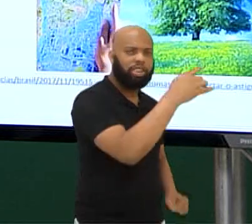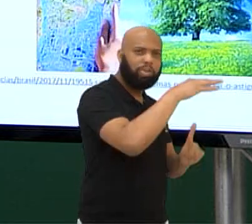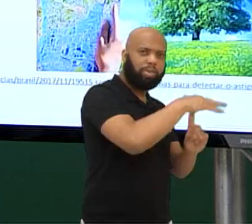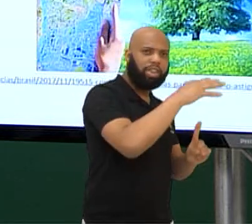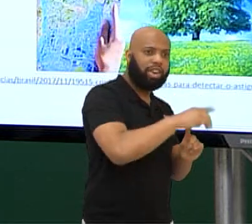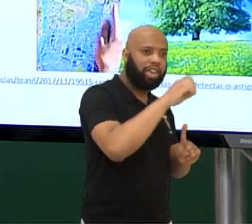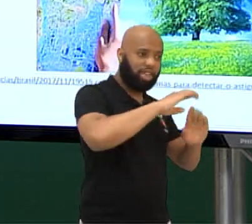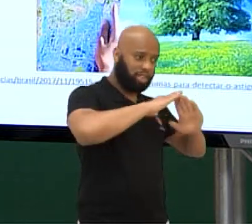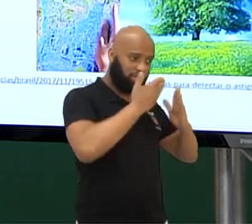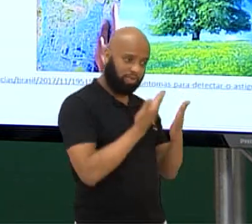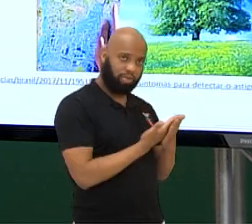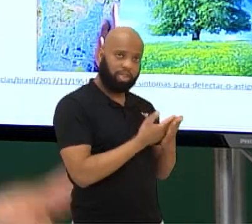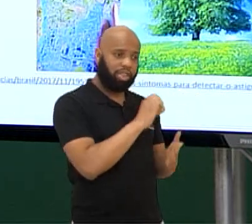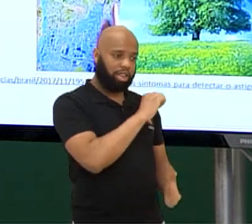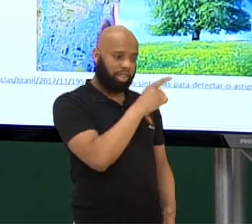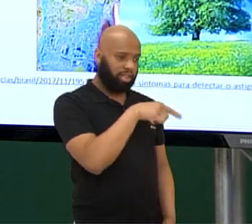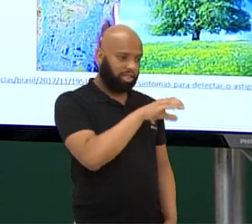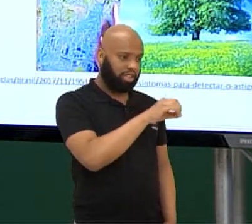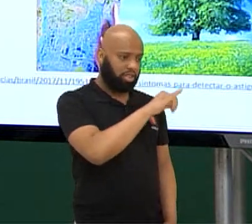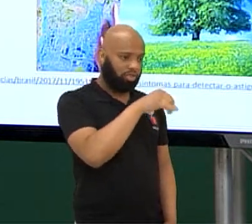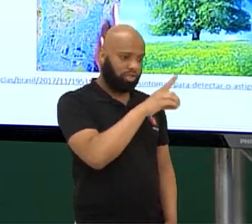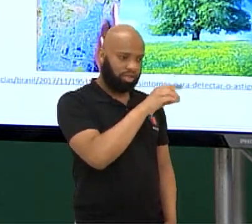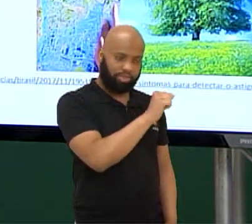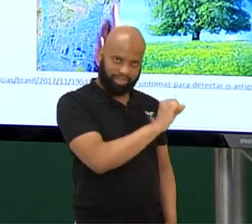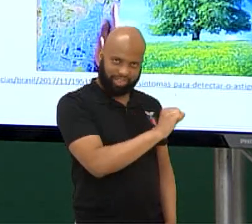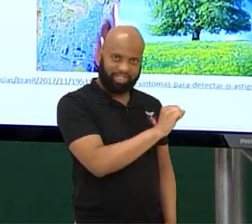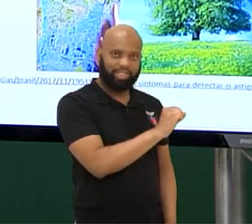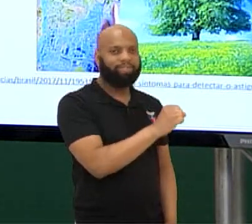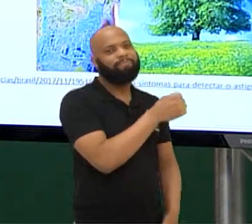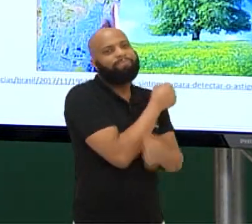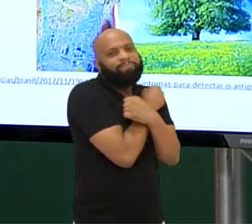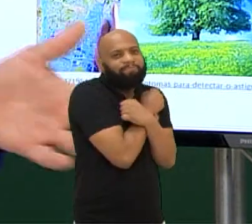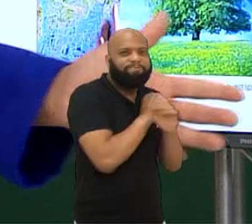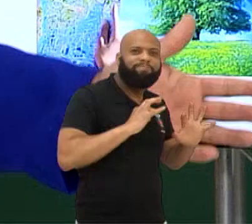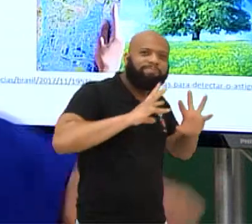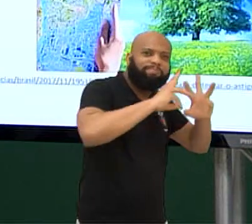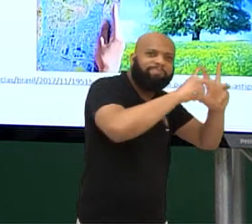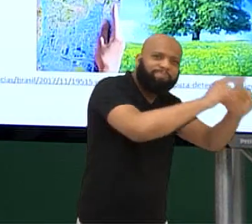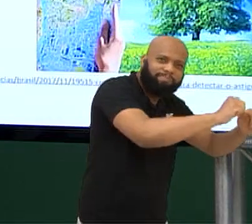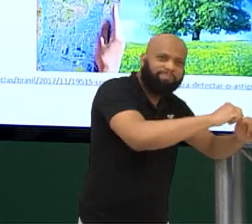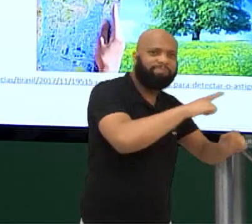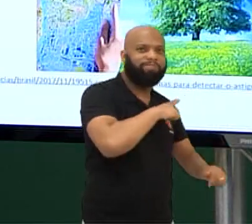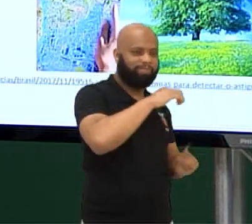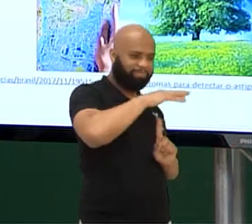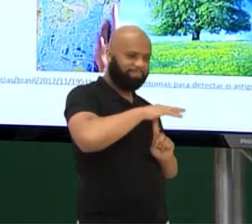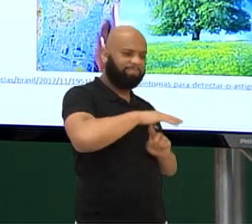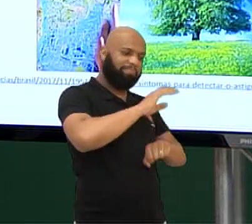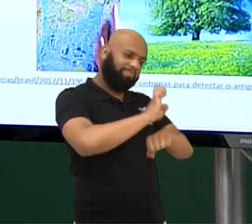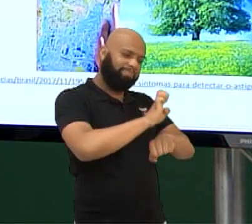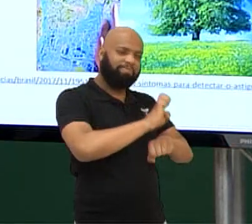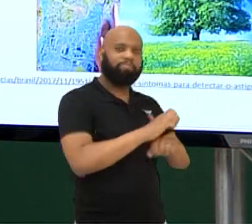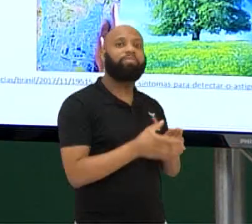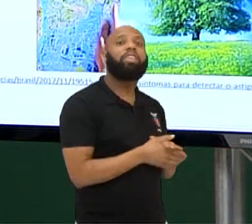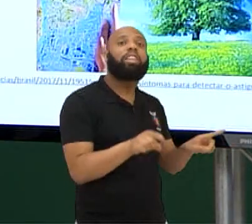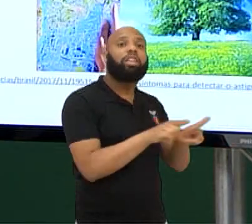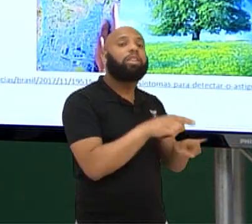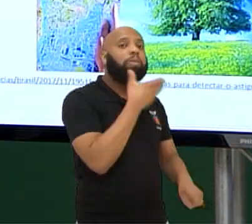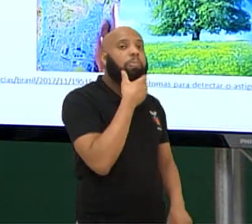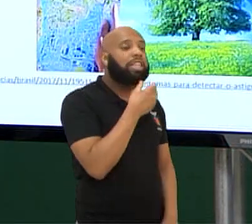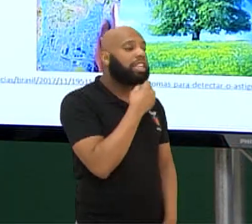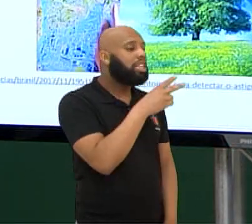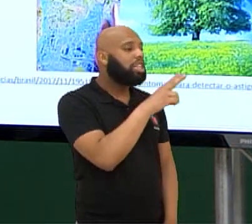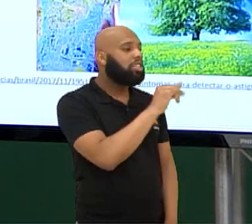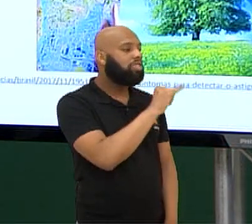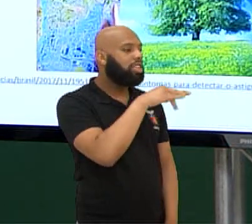de Quinta do Sol. Um grande abraço a vocês aí dessa região, do nosso querido e saudoso estado do Paraná. O Vinícius